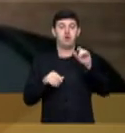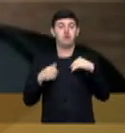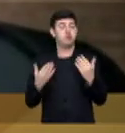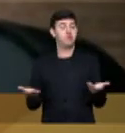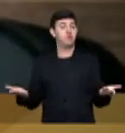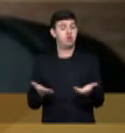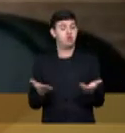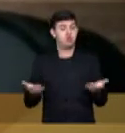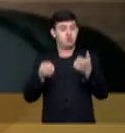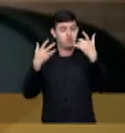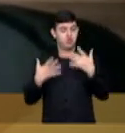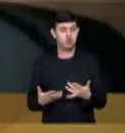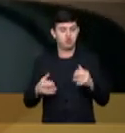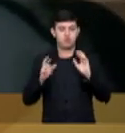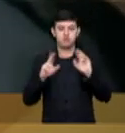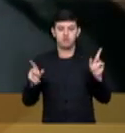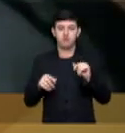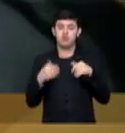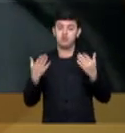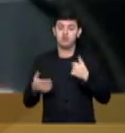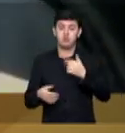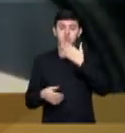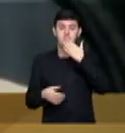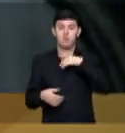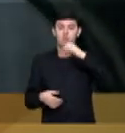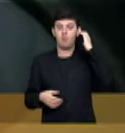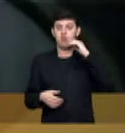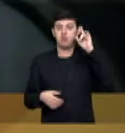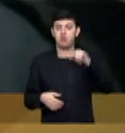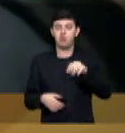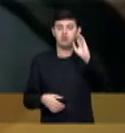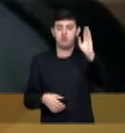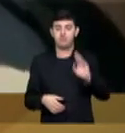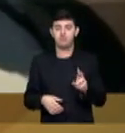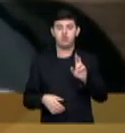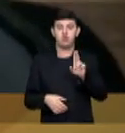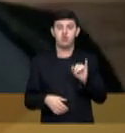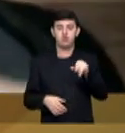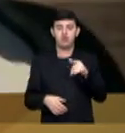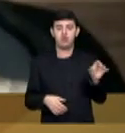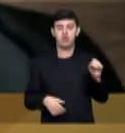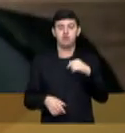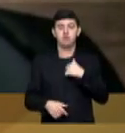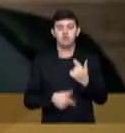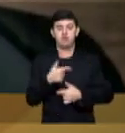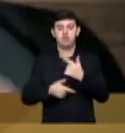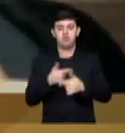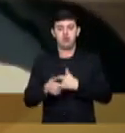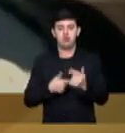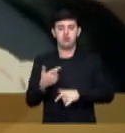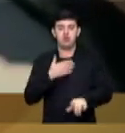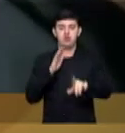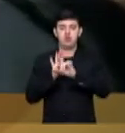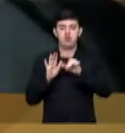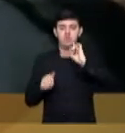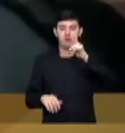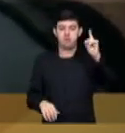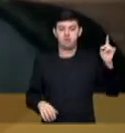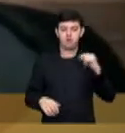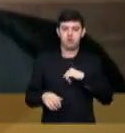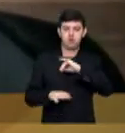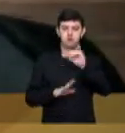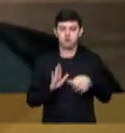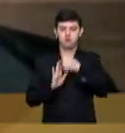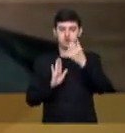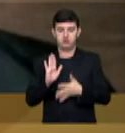de outro modo, a omissão da União em legislar jamais poderá justificar